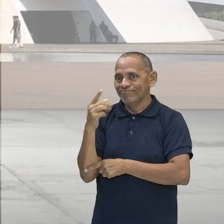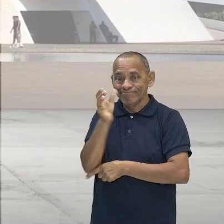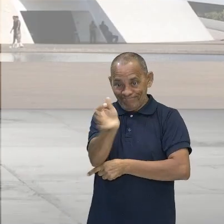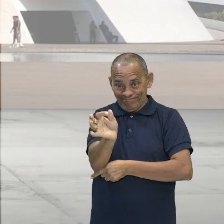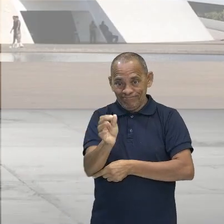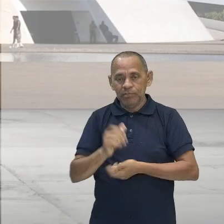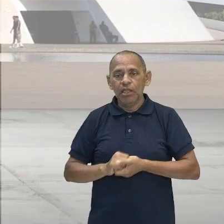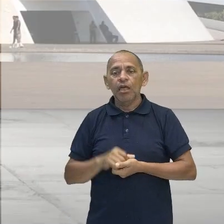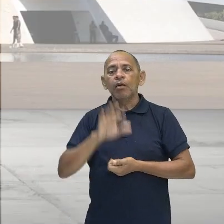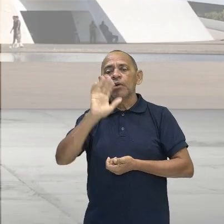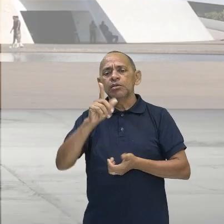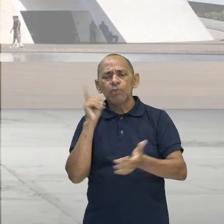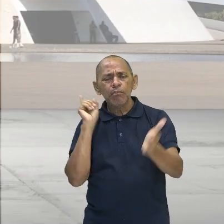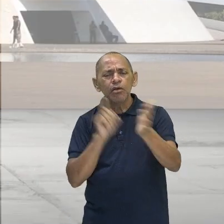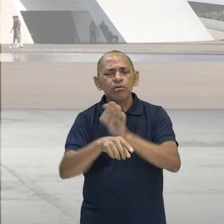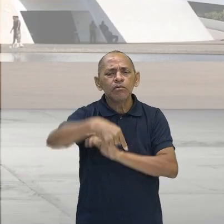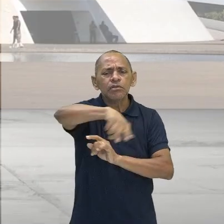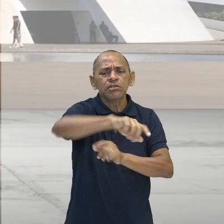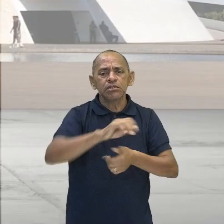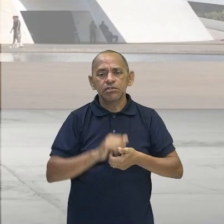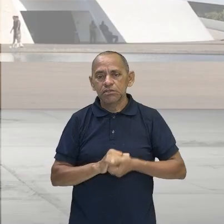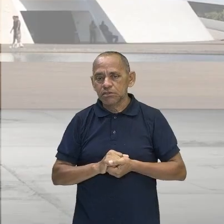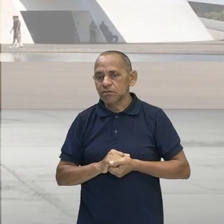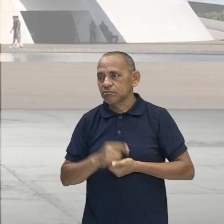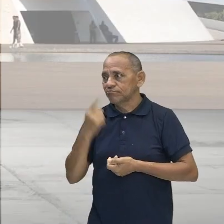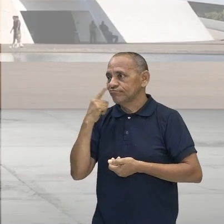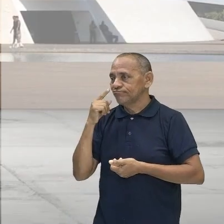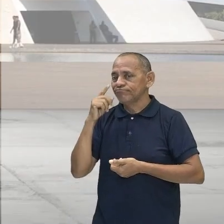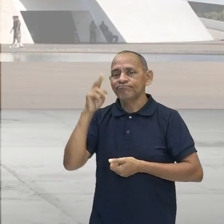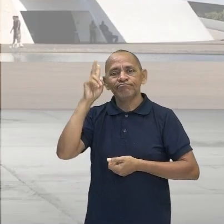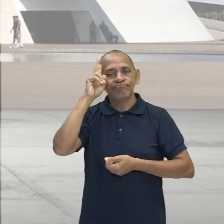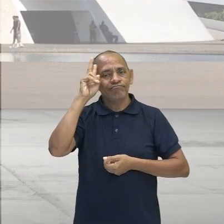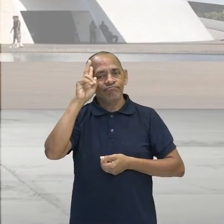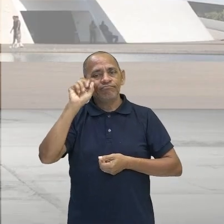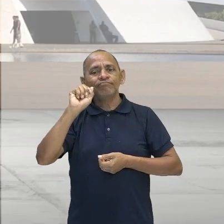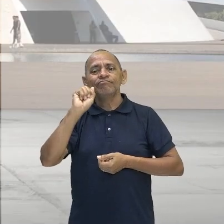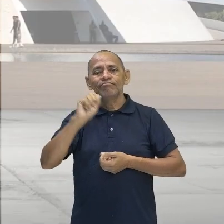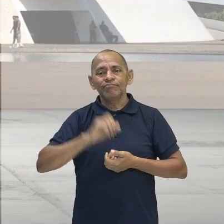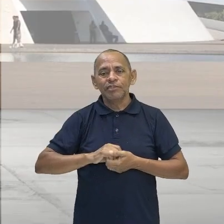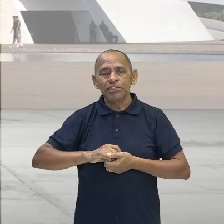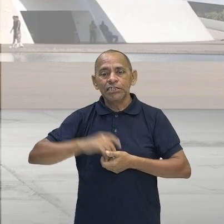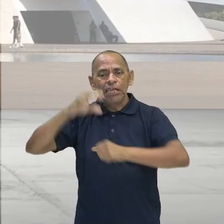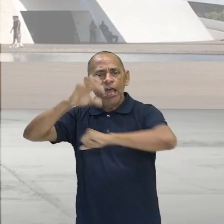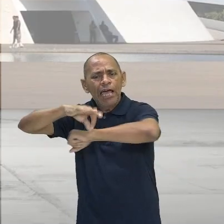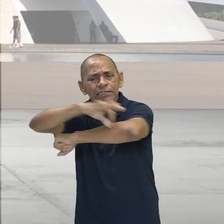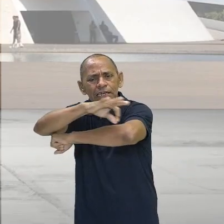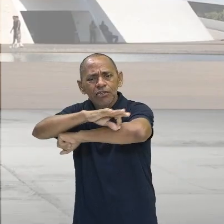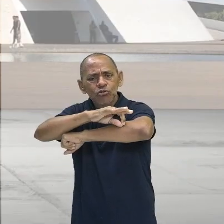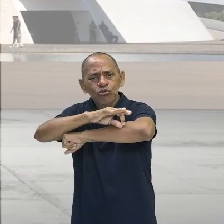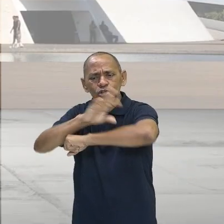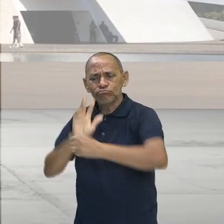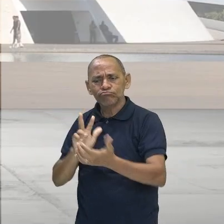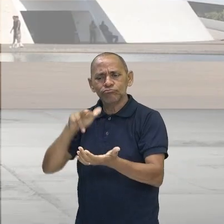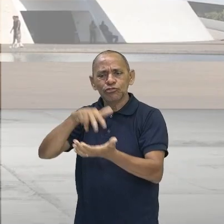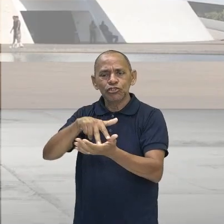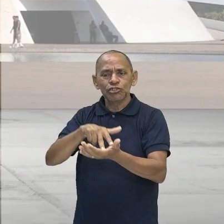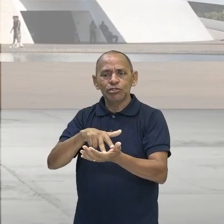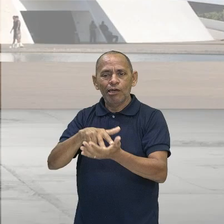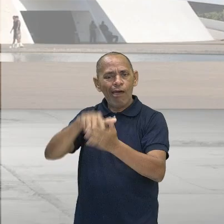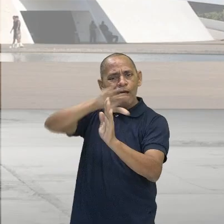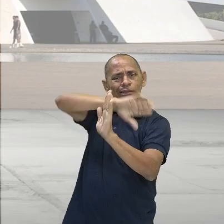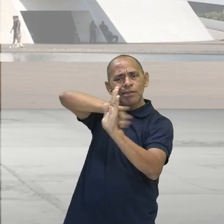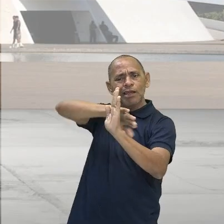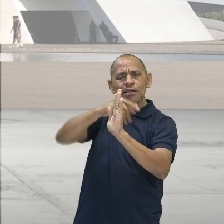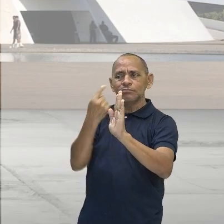uma pergunta para vocês aí. Isso aqui lembra o quê? Essa arquitetura que nós estamos aqui atrás,